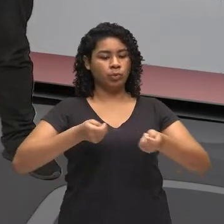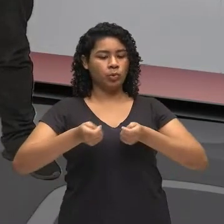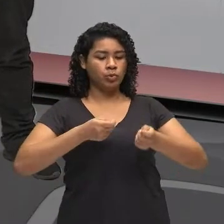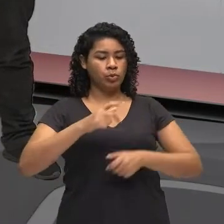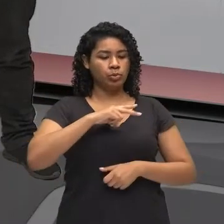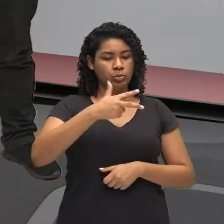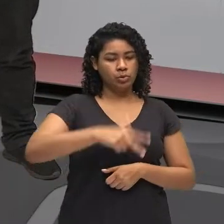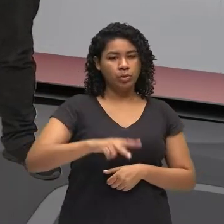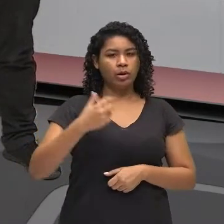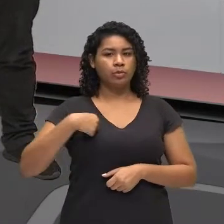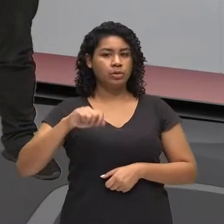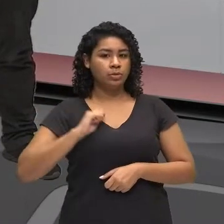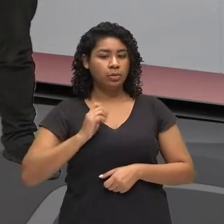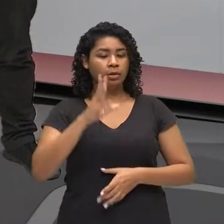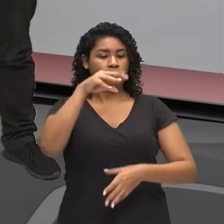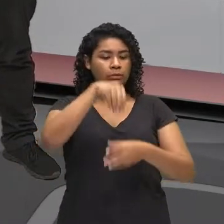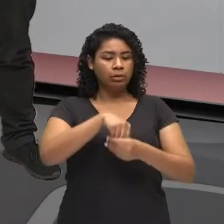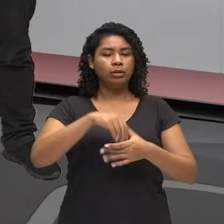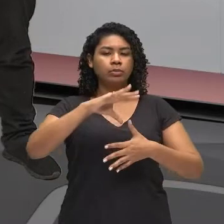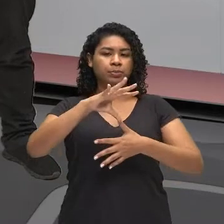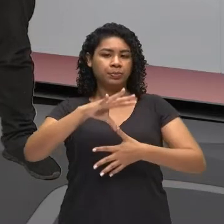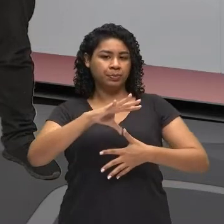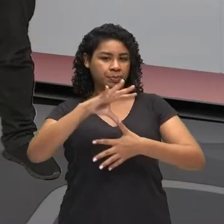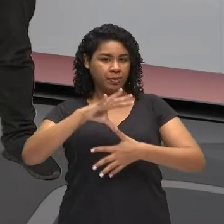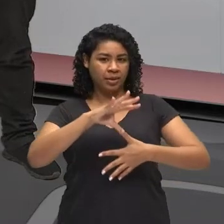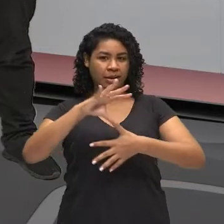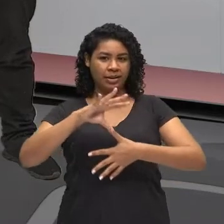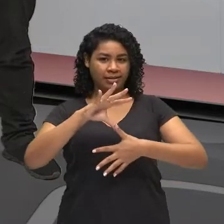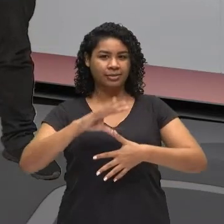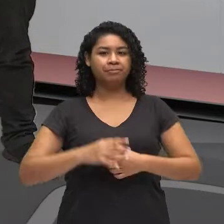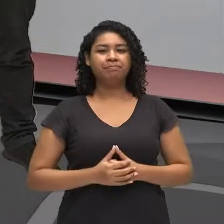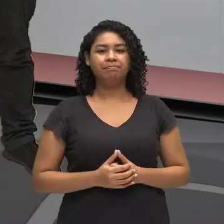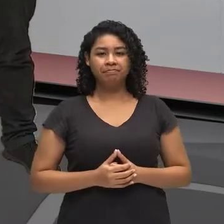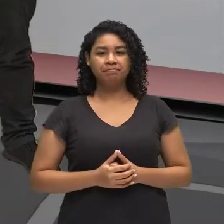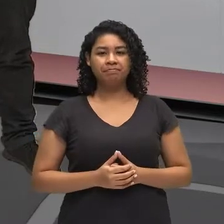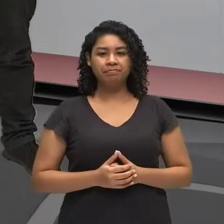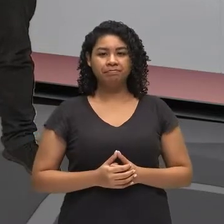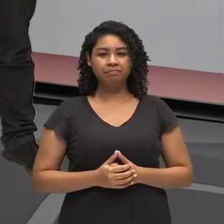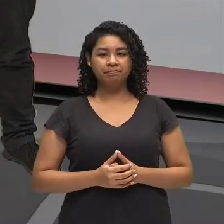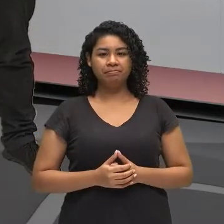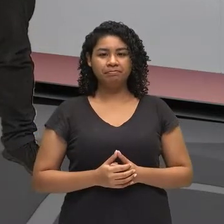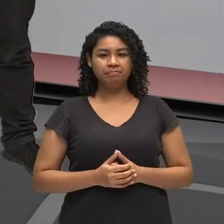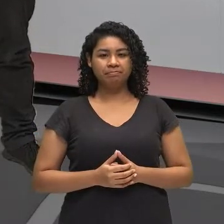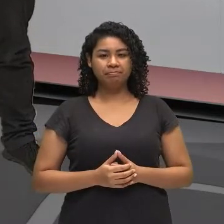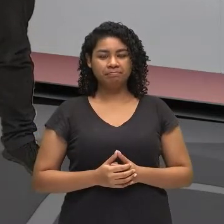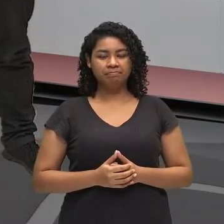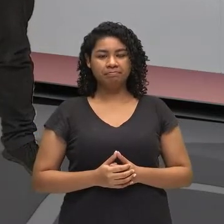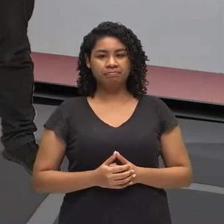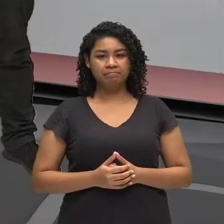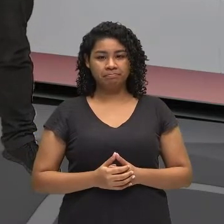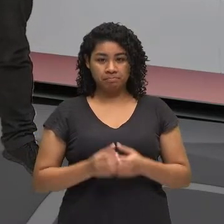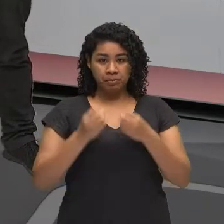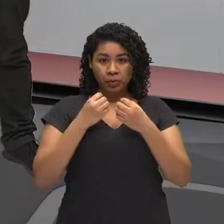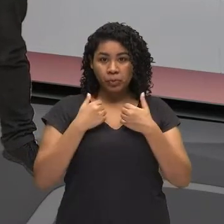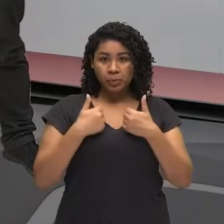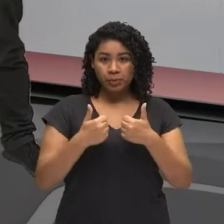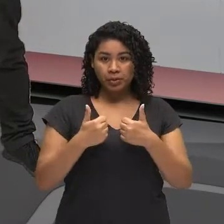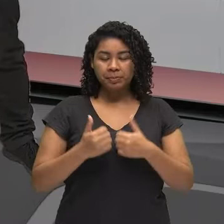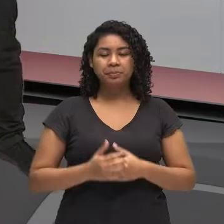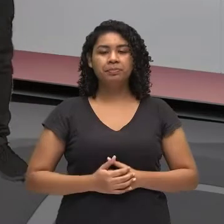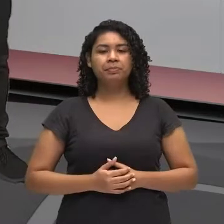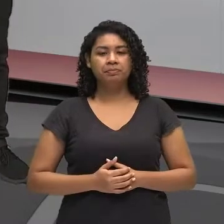Espanha nas Américas. Também aqui na chamada América Portuguesa, na América do Sul. Ok?